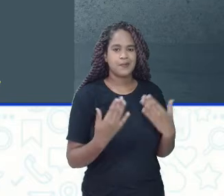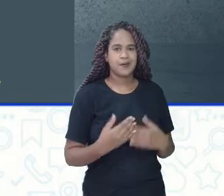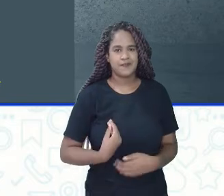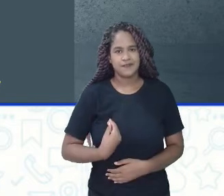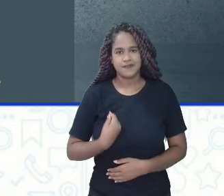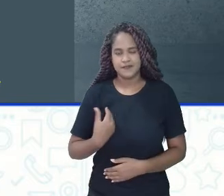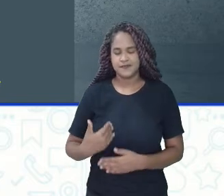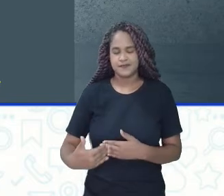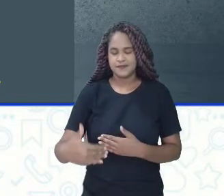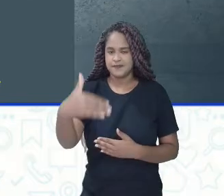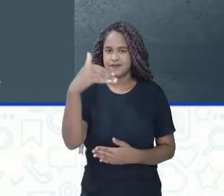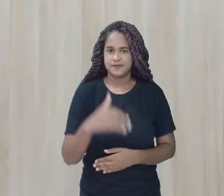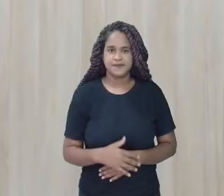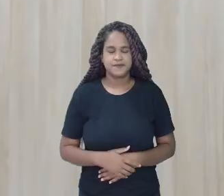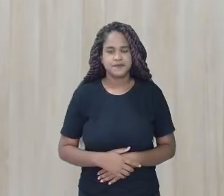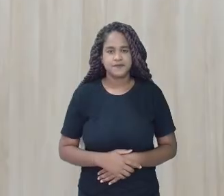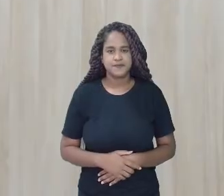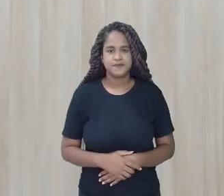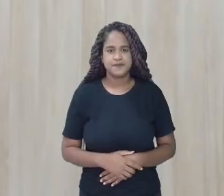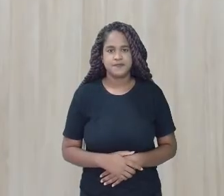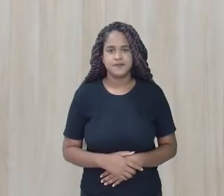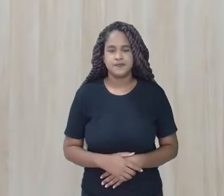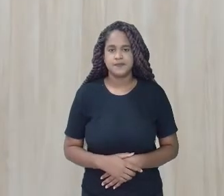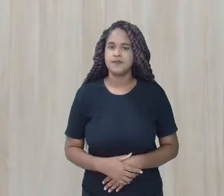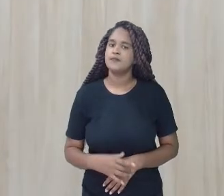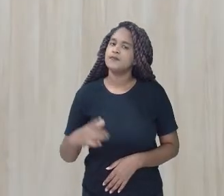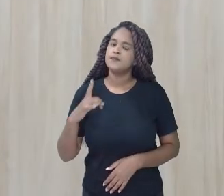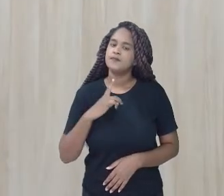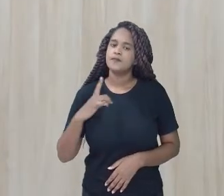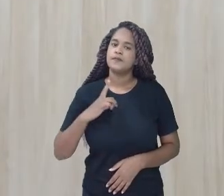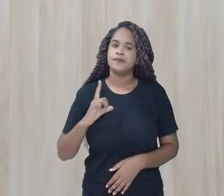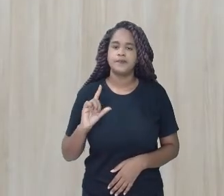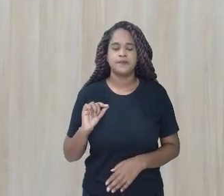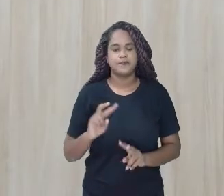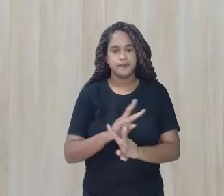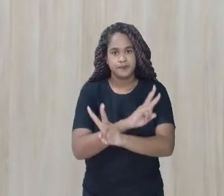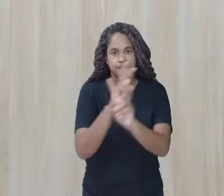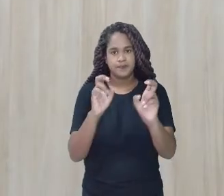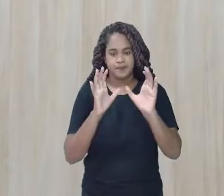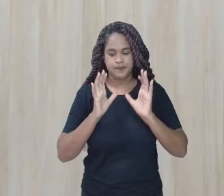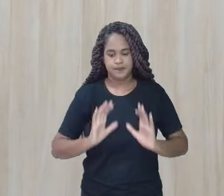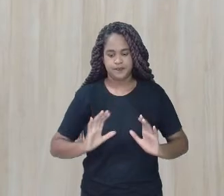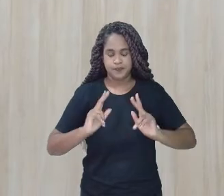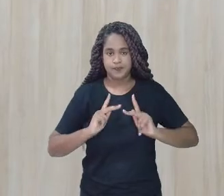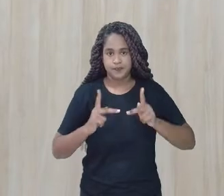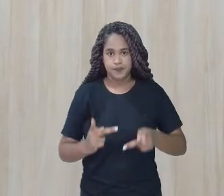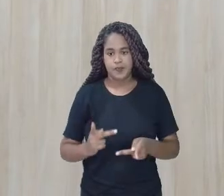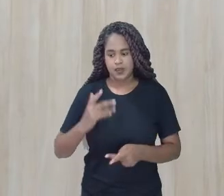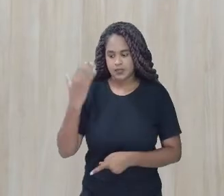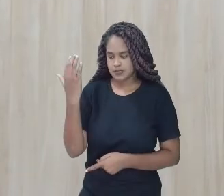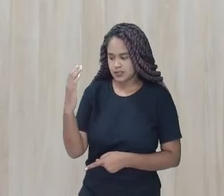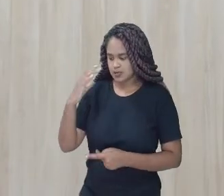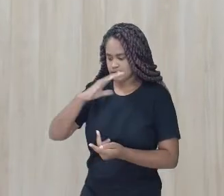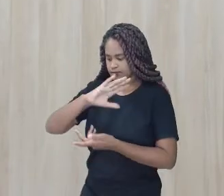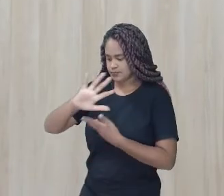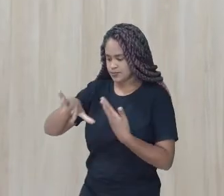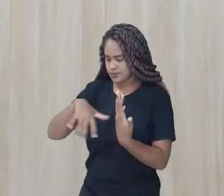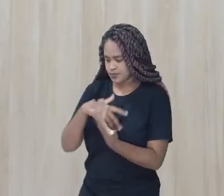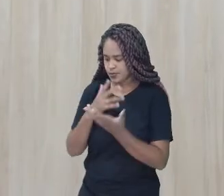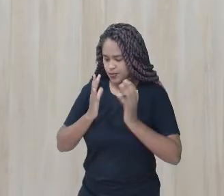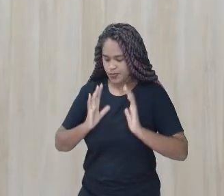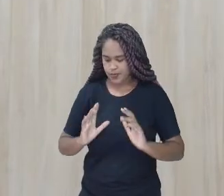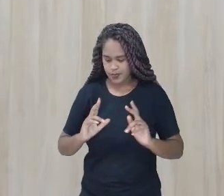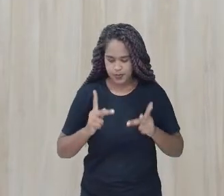tem uma questão que é do comportamento humano, né? A gente tem uma mistura da ciência aí atrelada